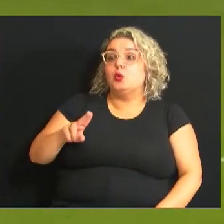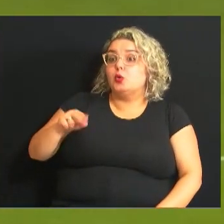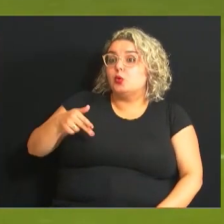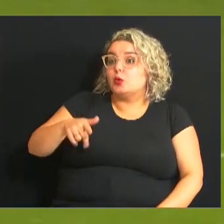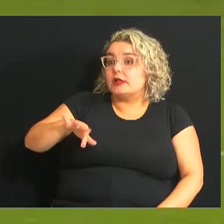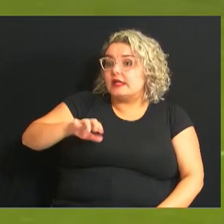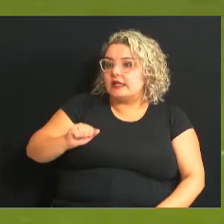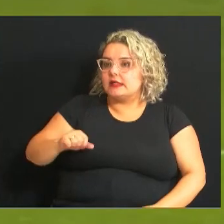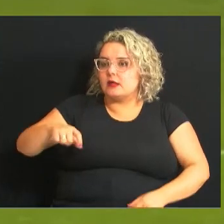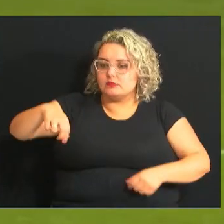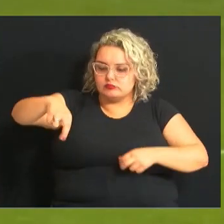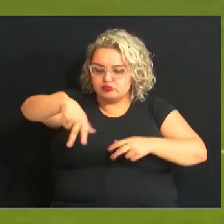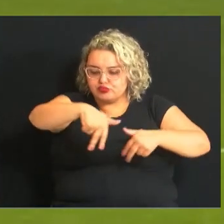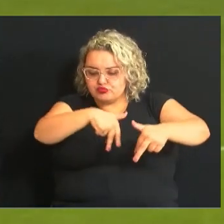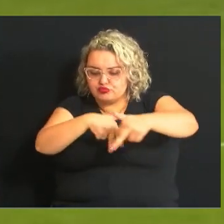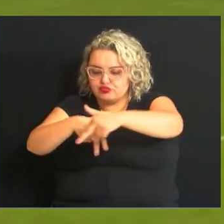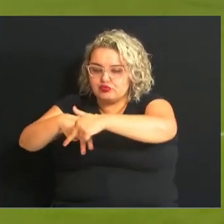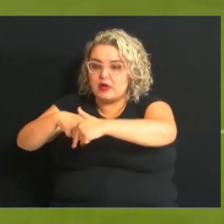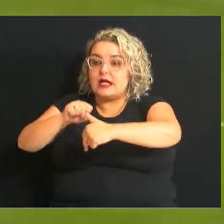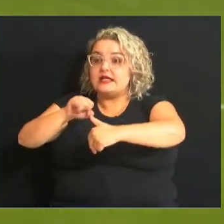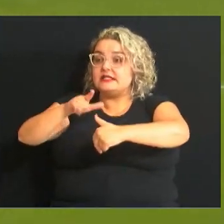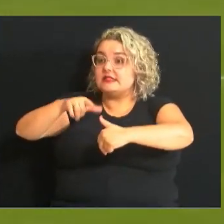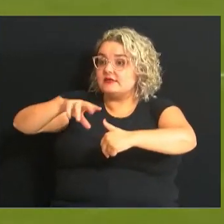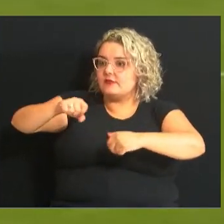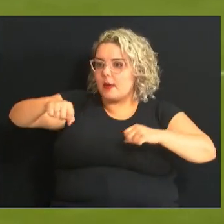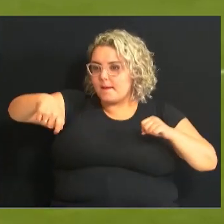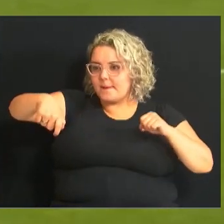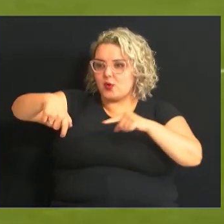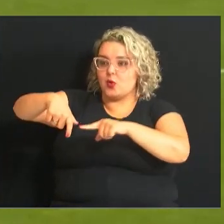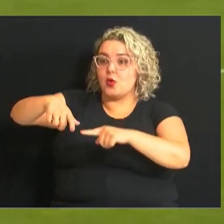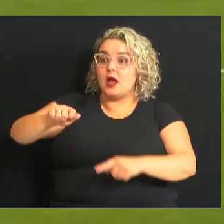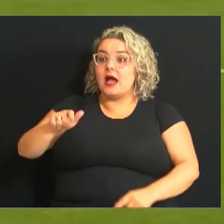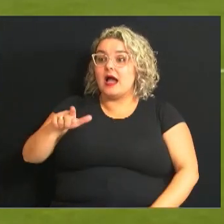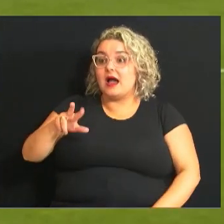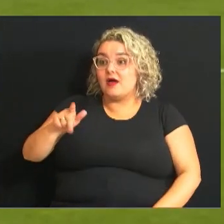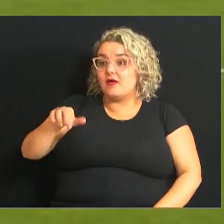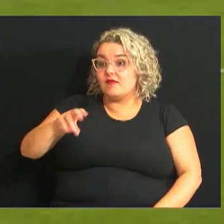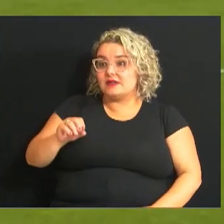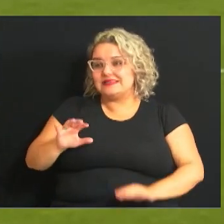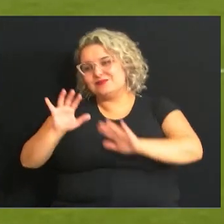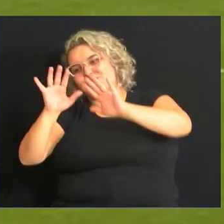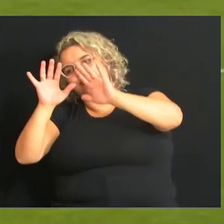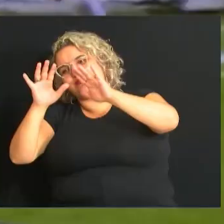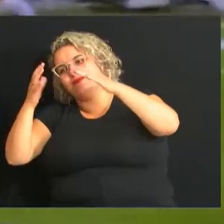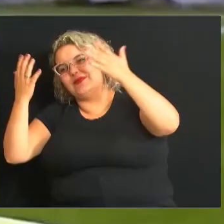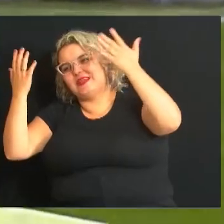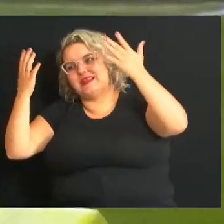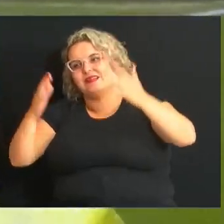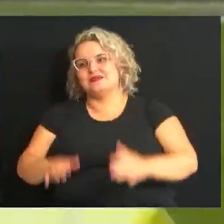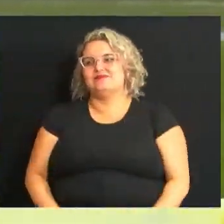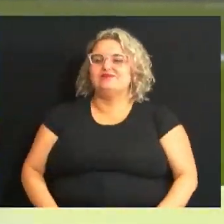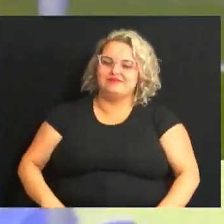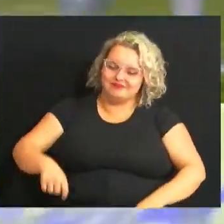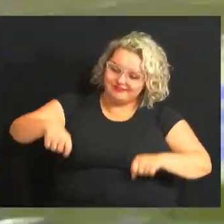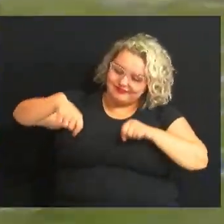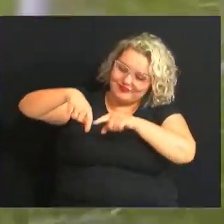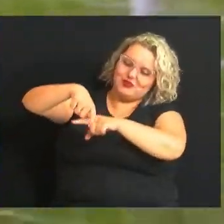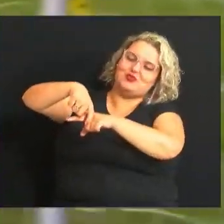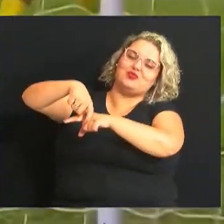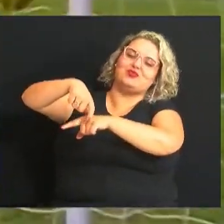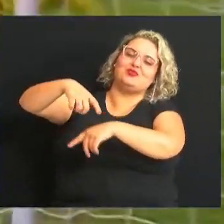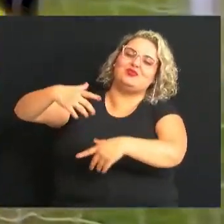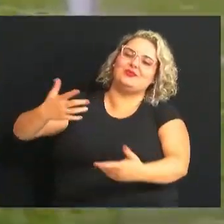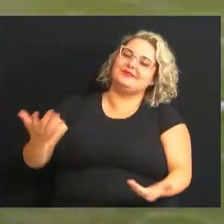cruzou. Silva chutou de primeira. Álvaro tentou defender, mas a bola morreu no fundo das redes.